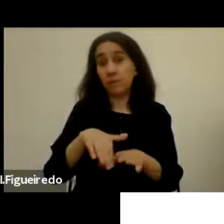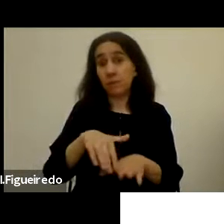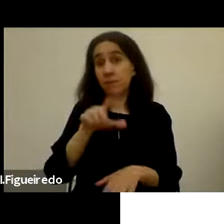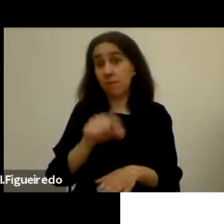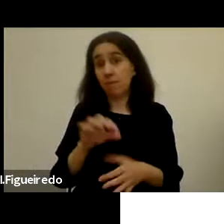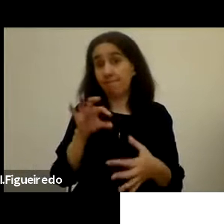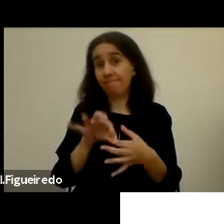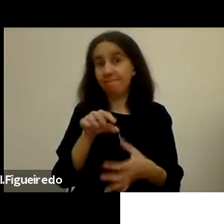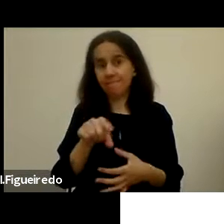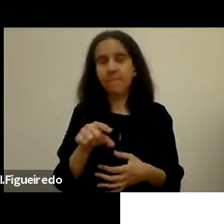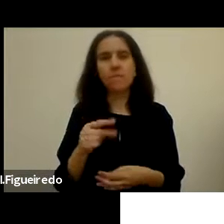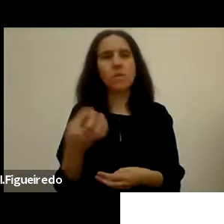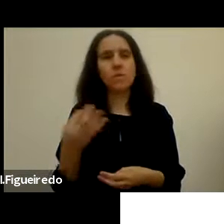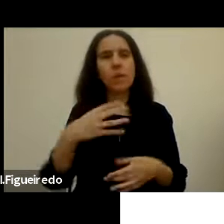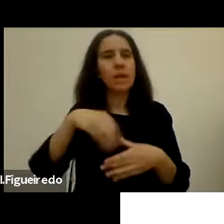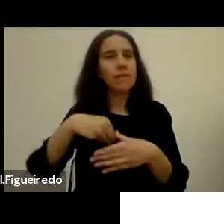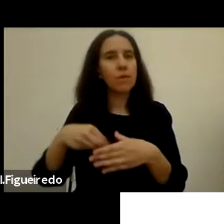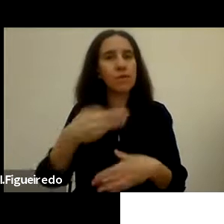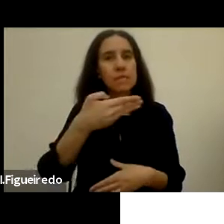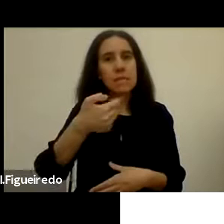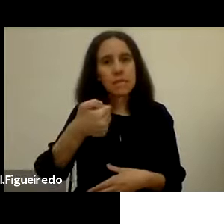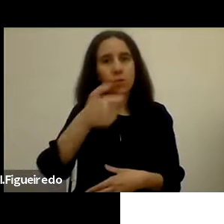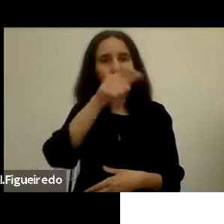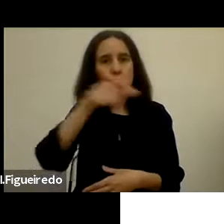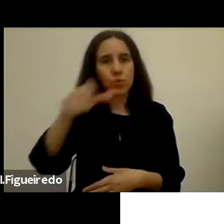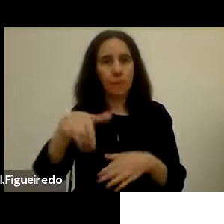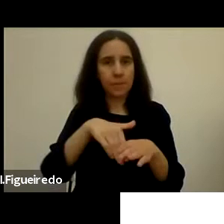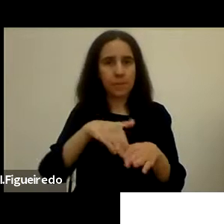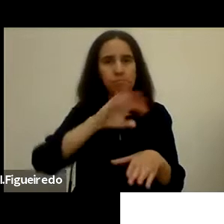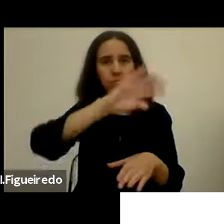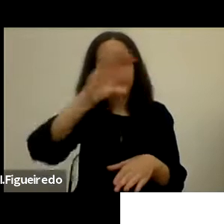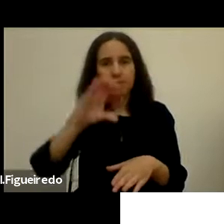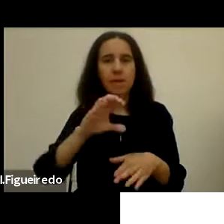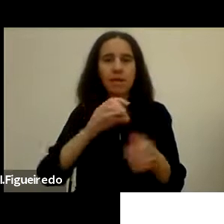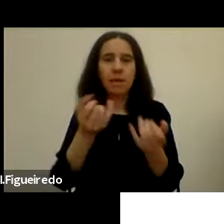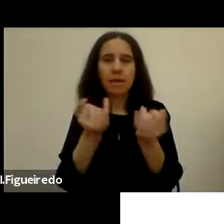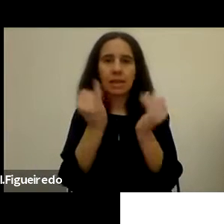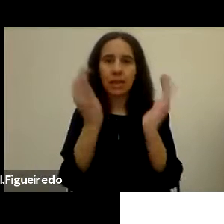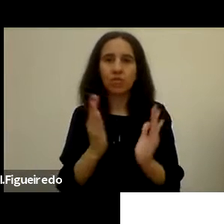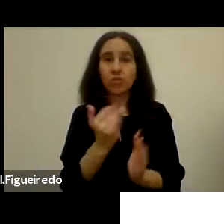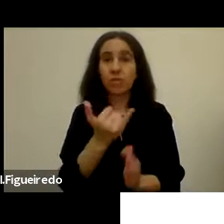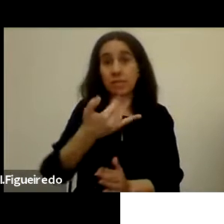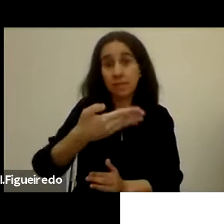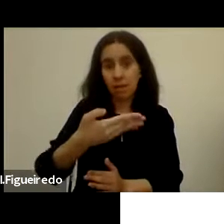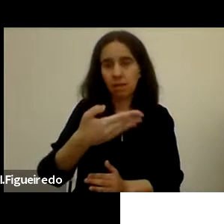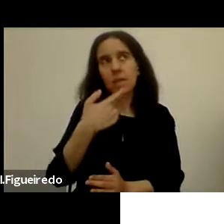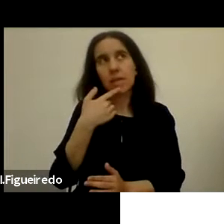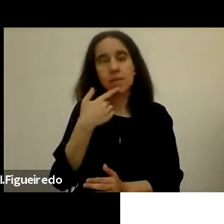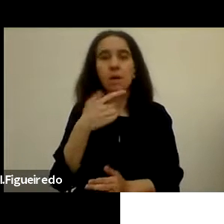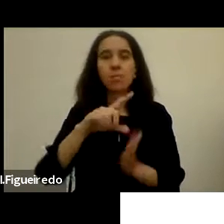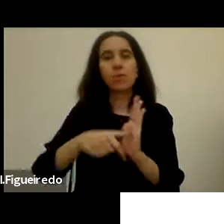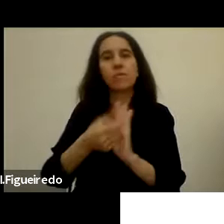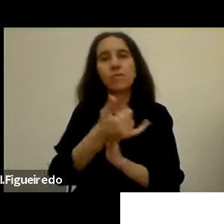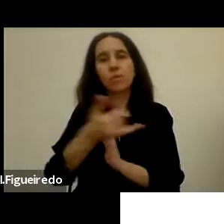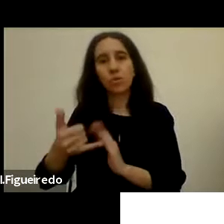neste âmbito, que estiveram envolvidos 75 participantes de 27 entidades e que redundaram de facto em 22 projetos das